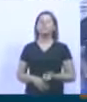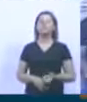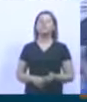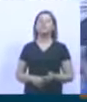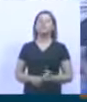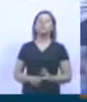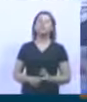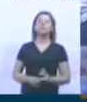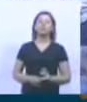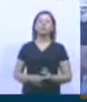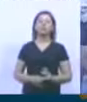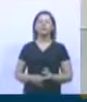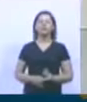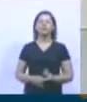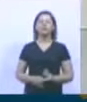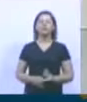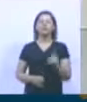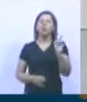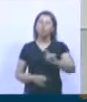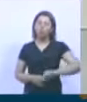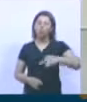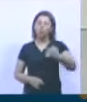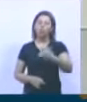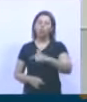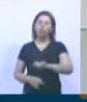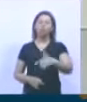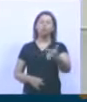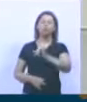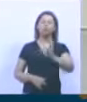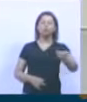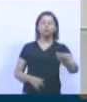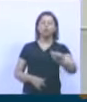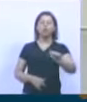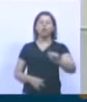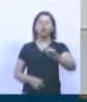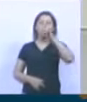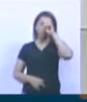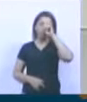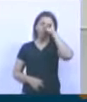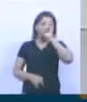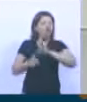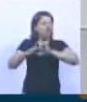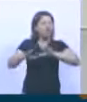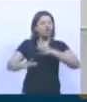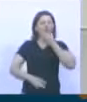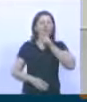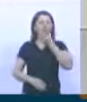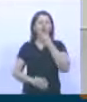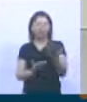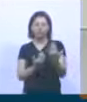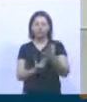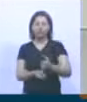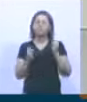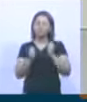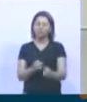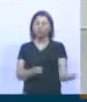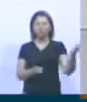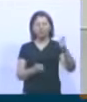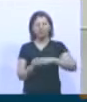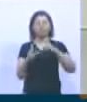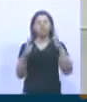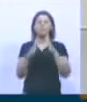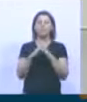from the hospital. E no dia seguinte ele teve alta do hospital. One year later, when I told the story at the retreat